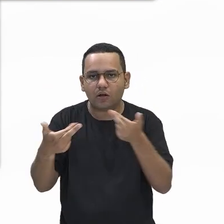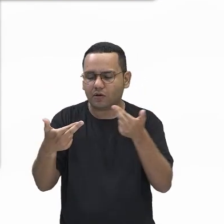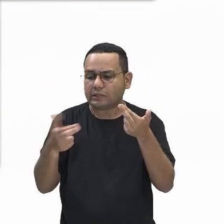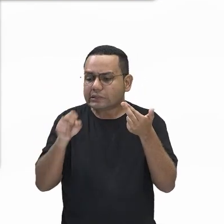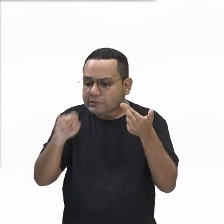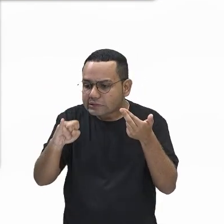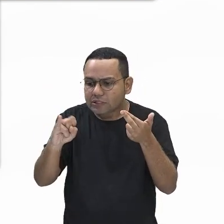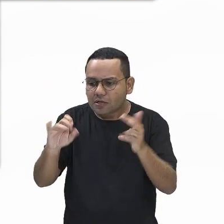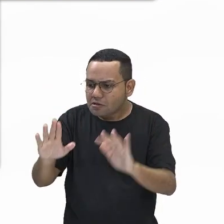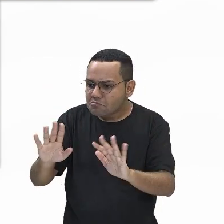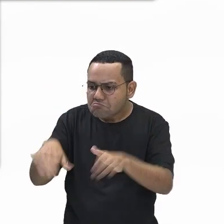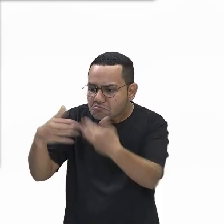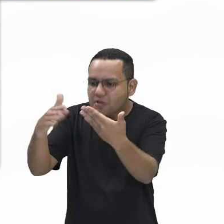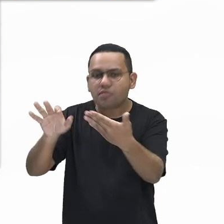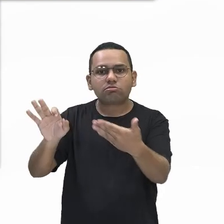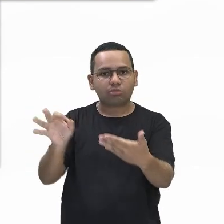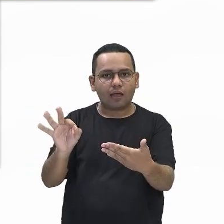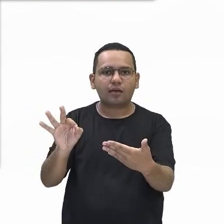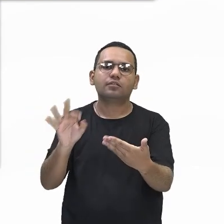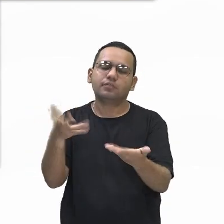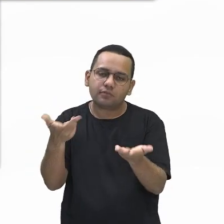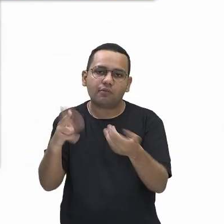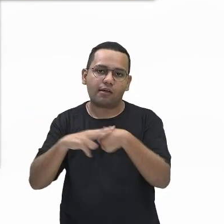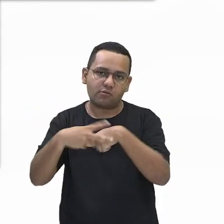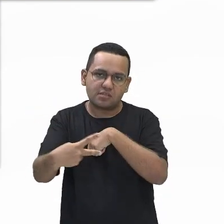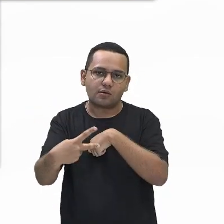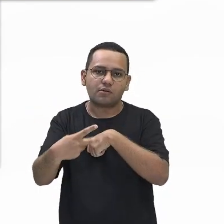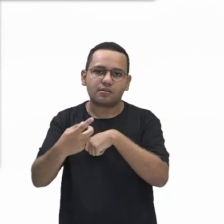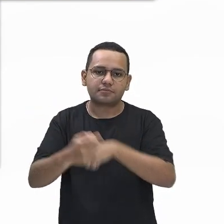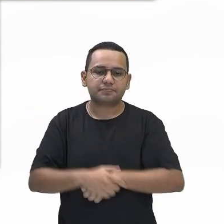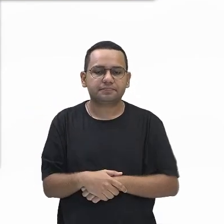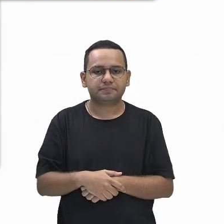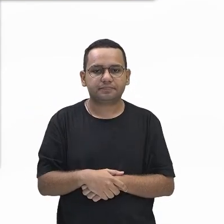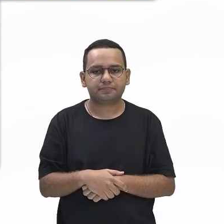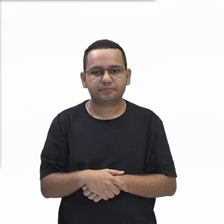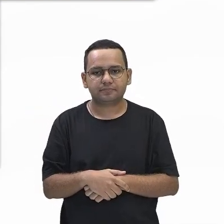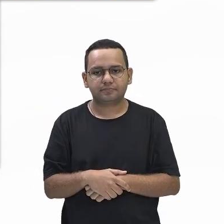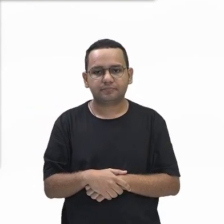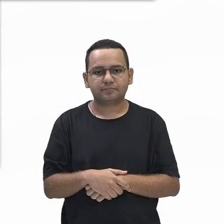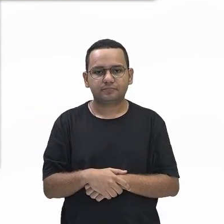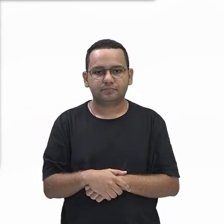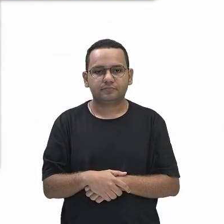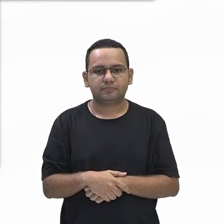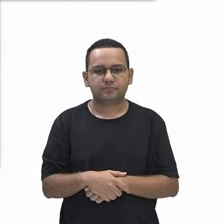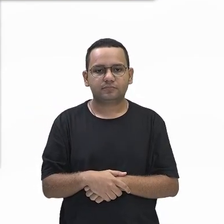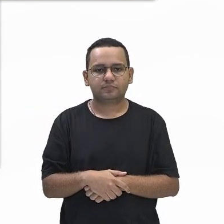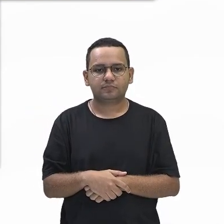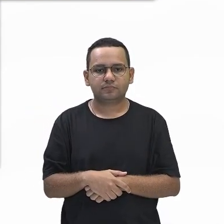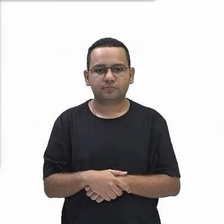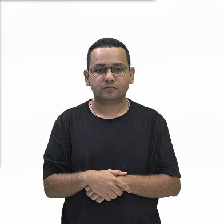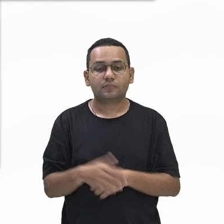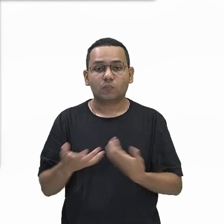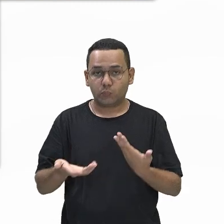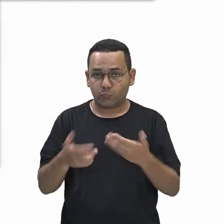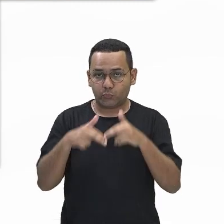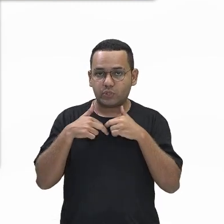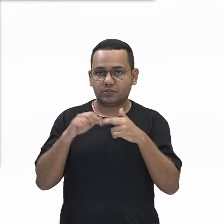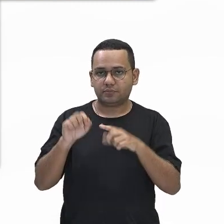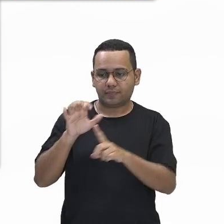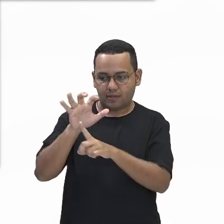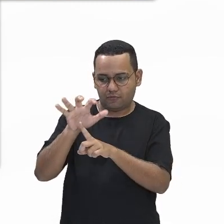tá? Então, a ação antrópica e os impactos ambientais, ele é ali toda e qualquer intervenção humana no